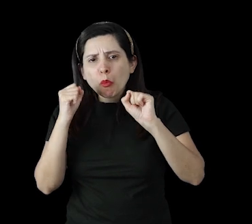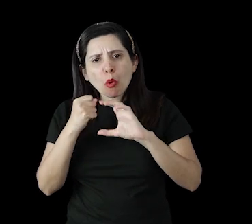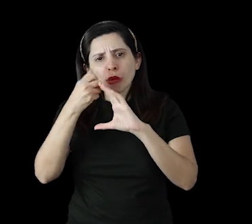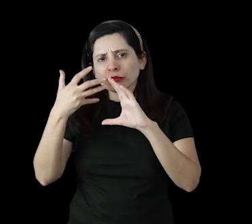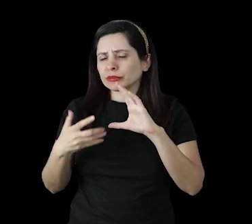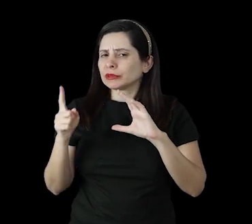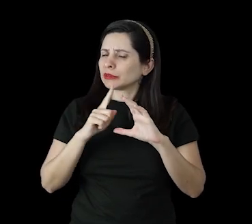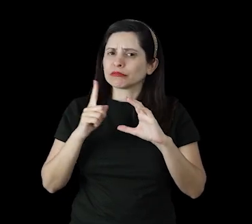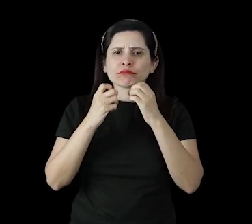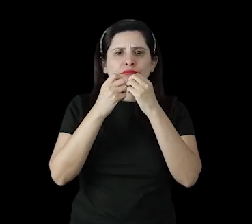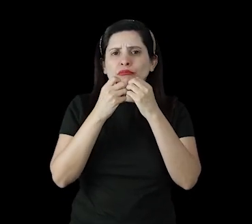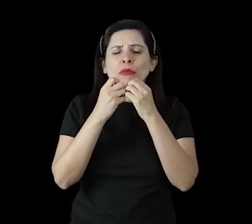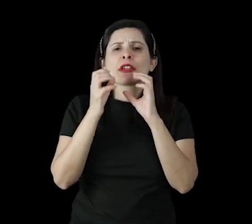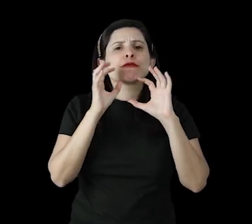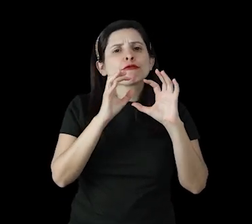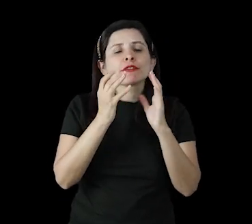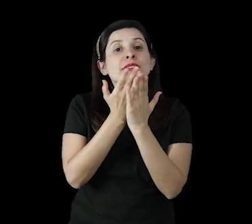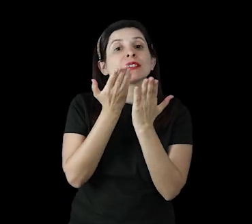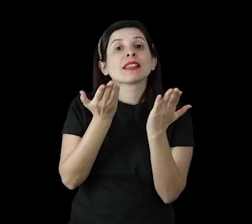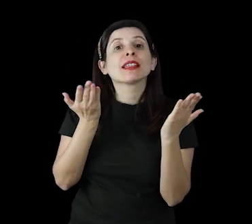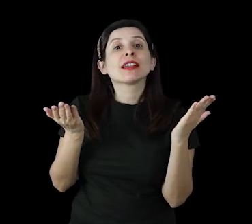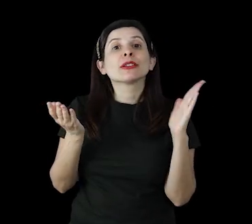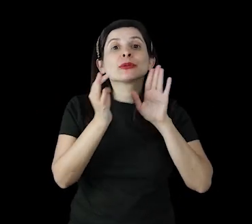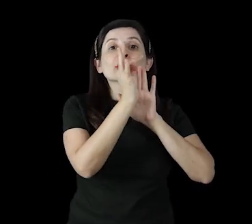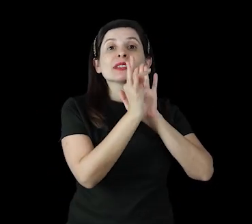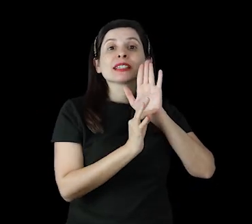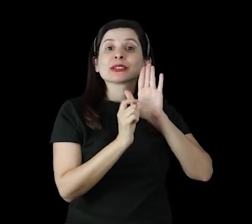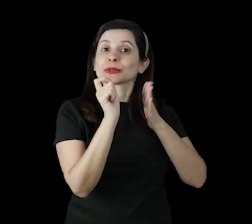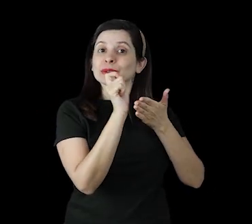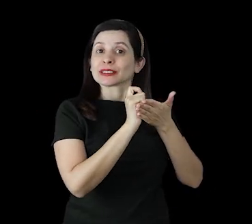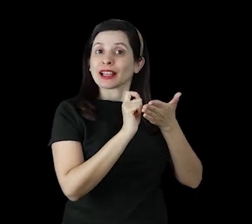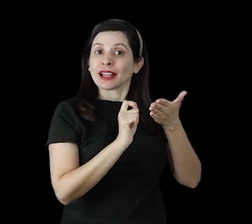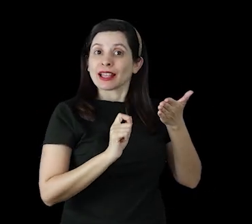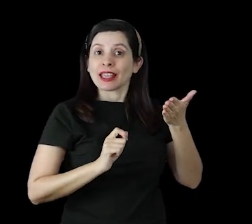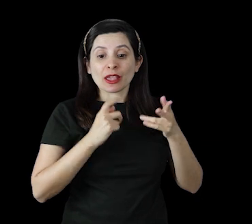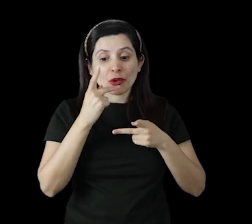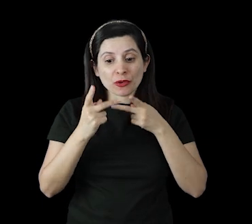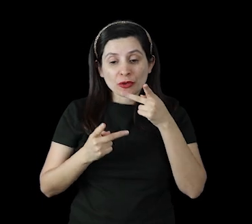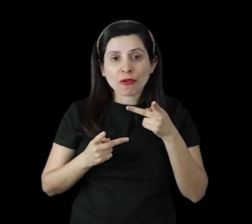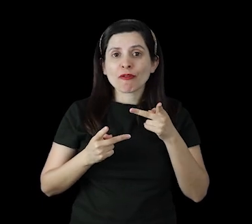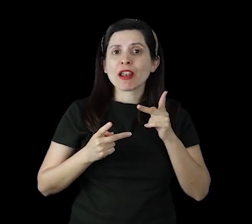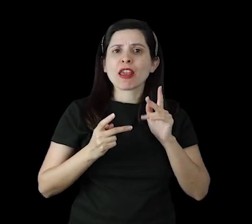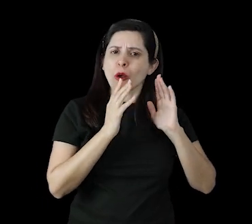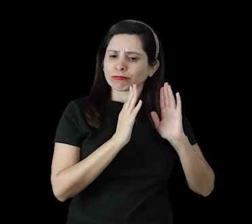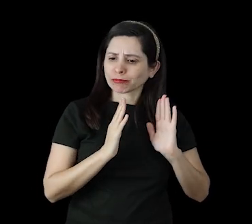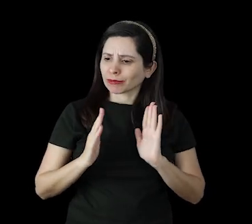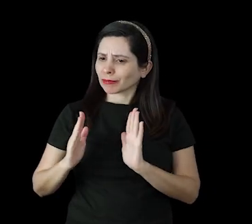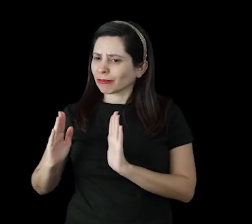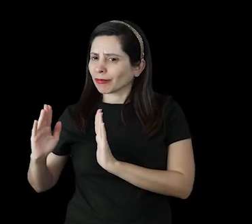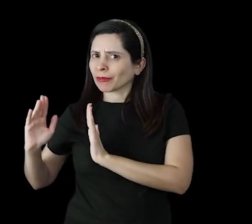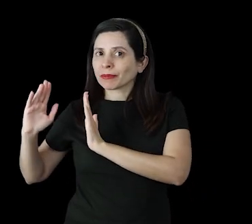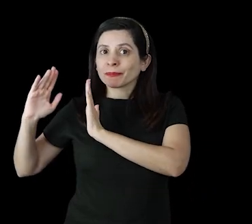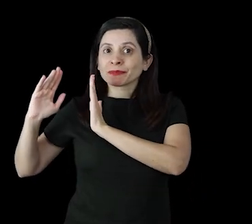na dramaturgia que você está escrevendo, né? Aquilo que eu falei é uma engrenagem.